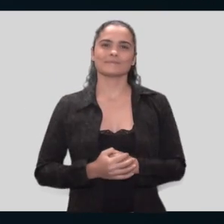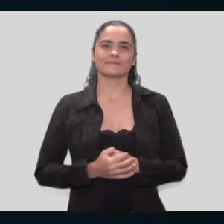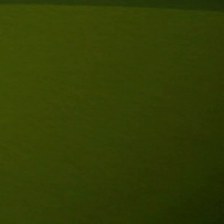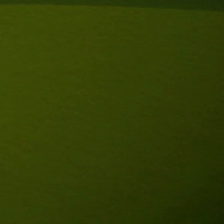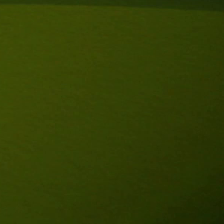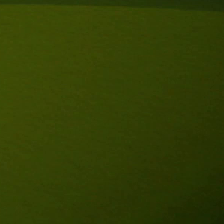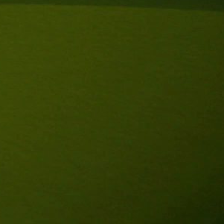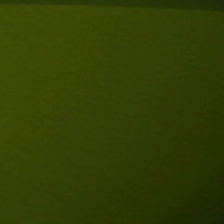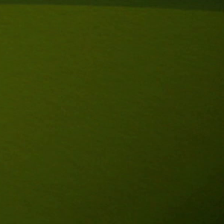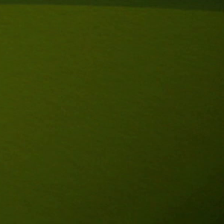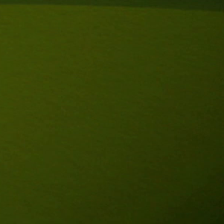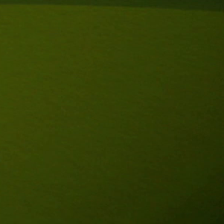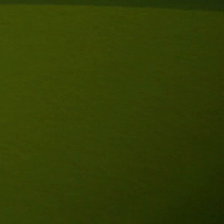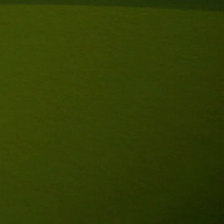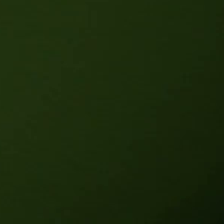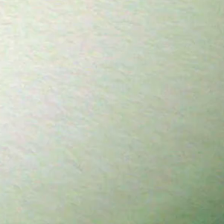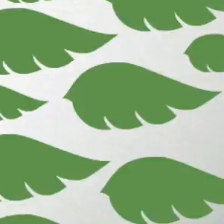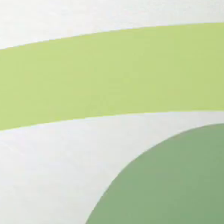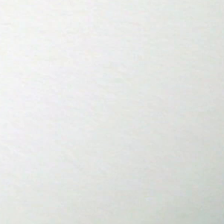ligado!